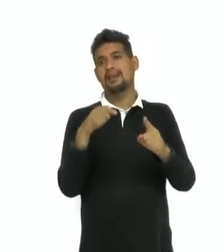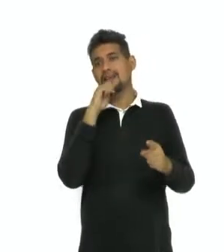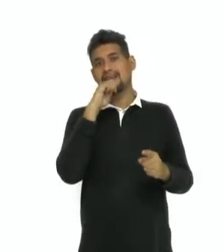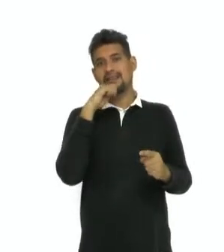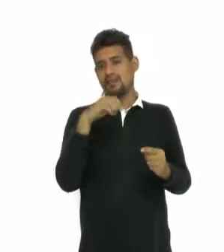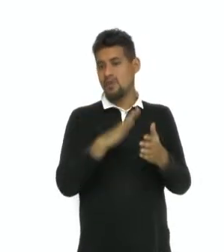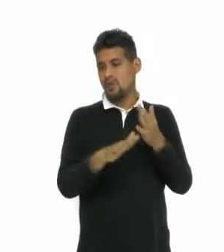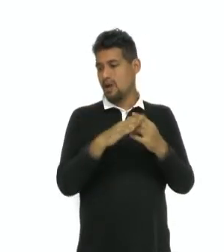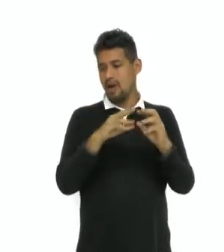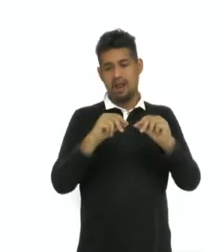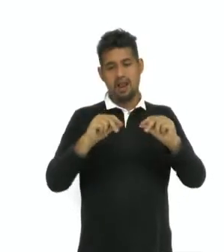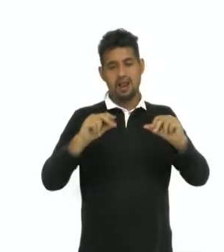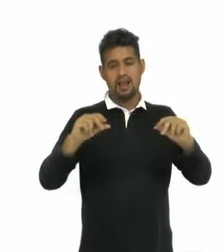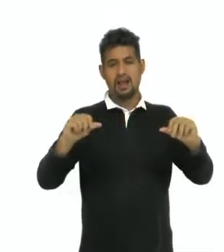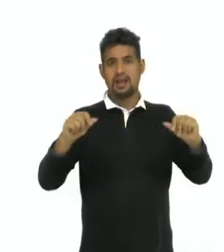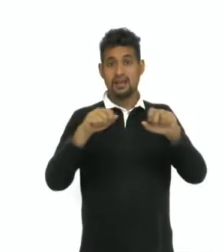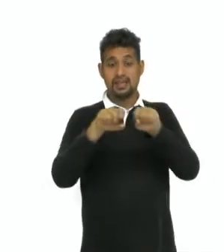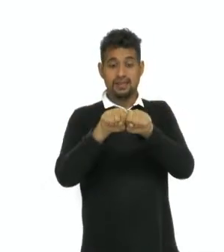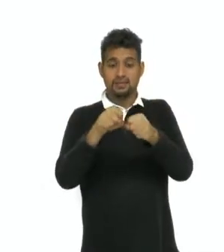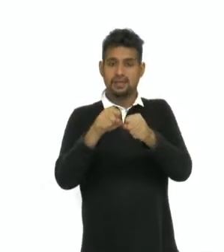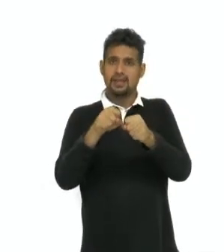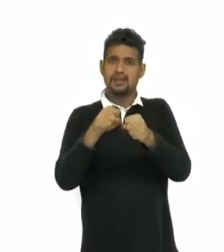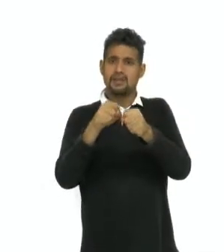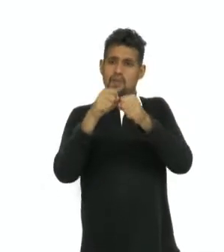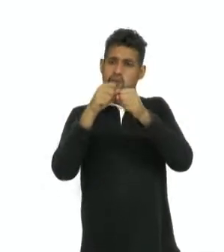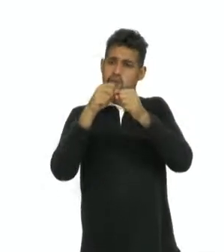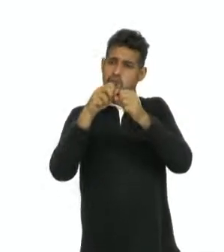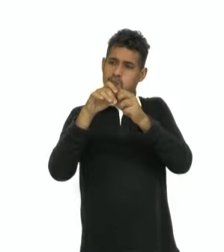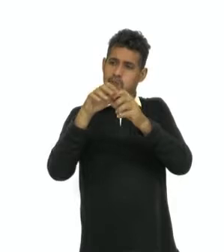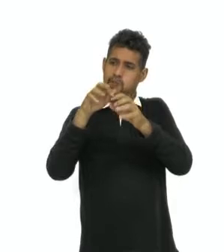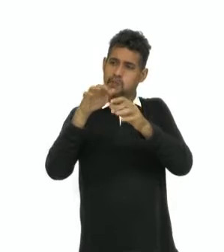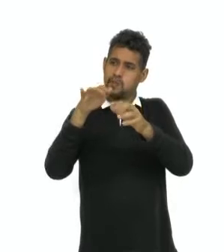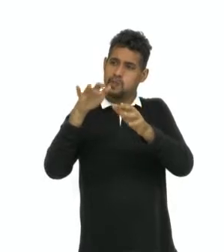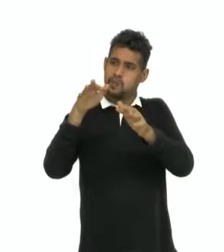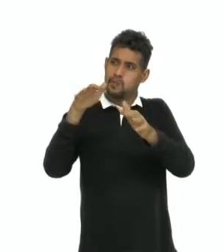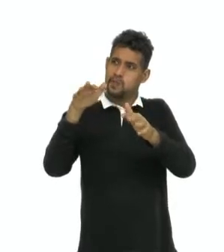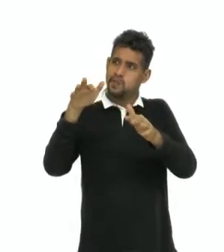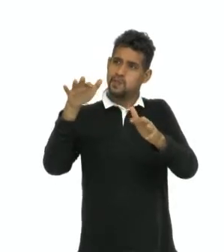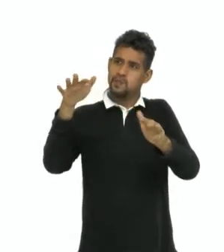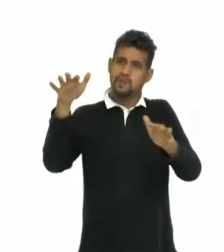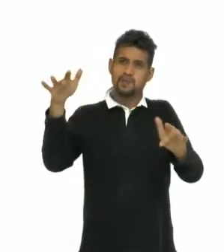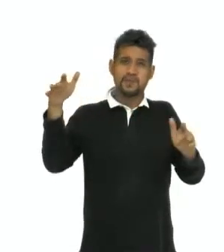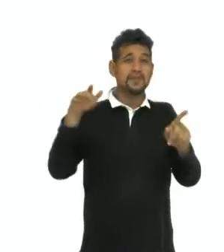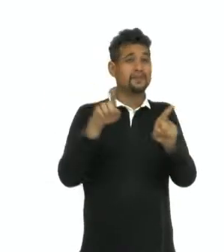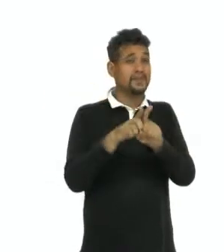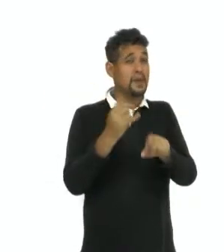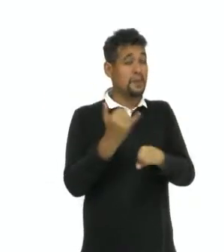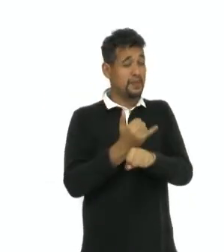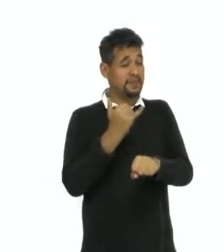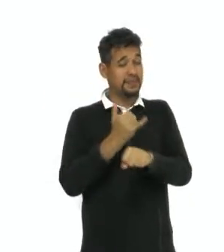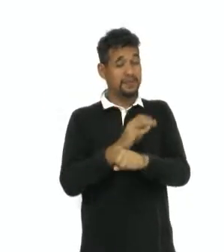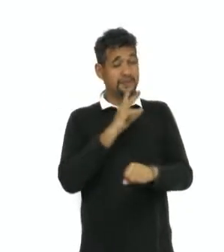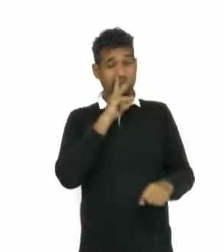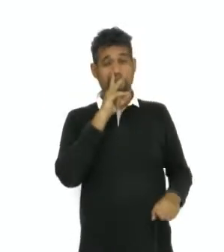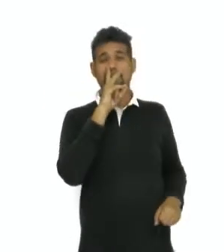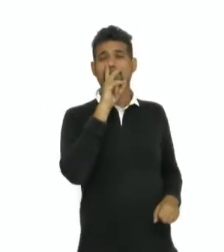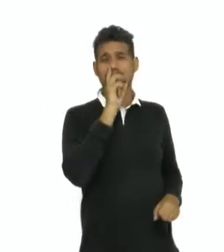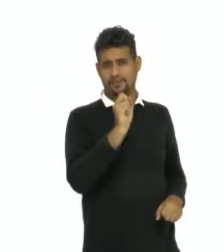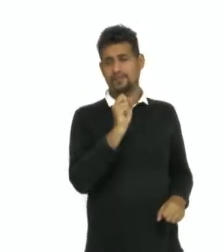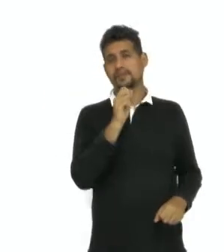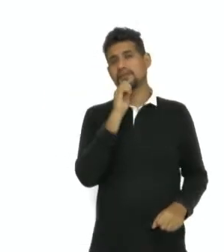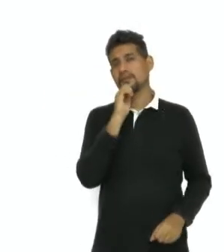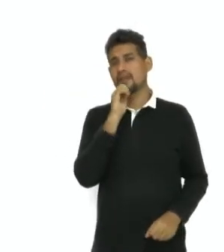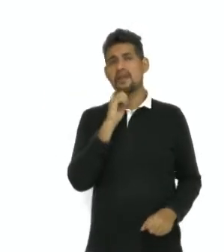elas estão, liberando substâncias químicas e tóxicas que também são denominadas por metais pesados, como